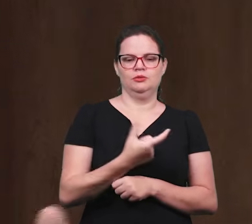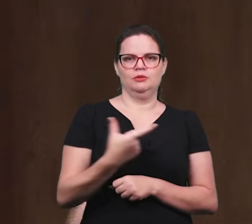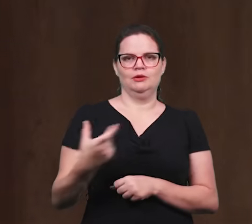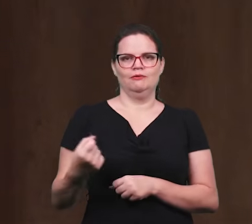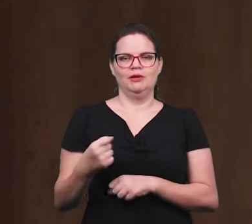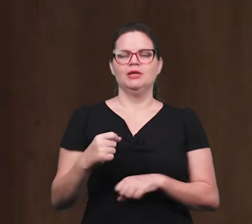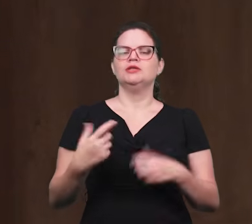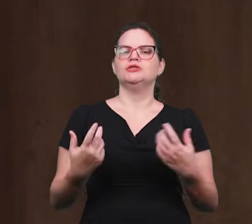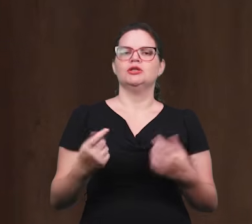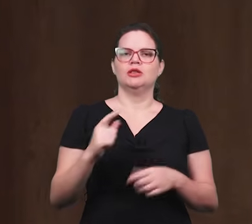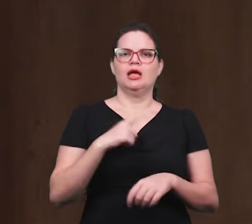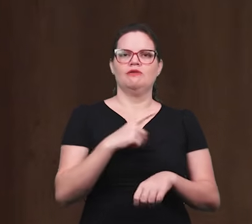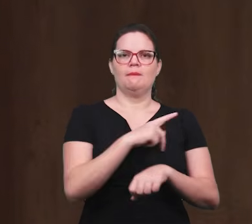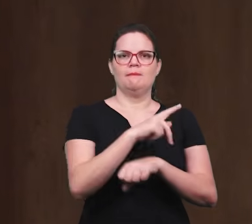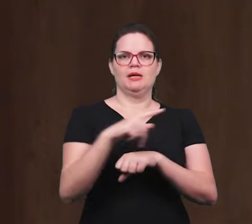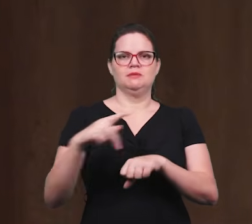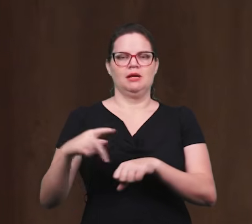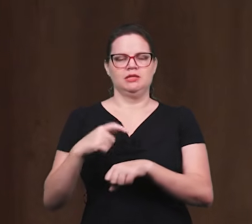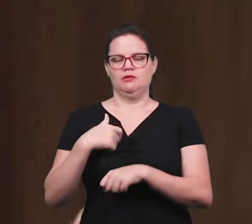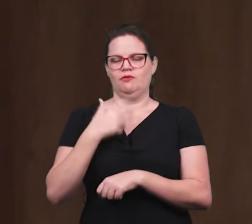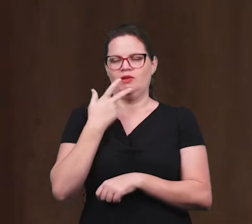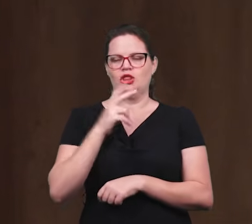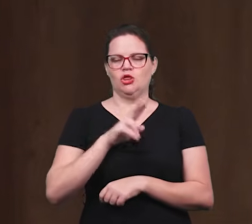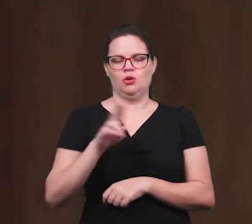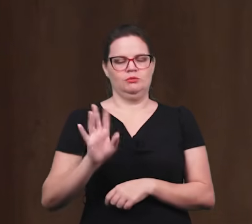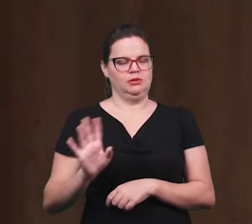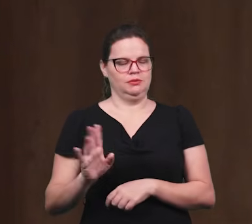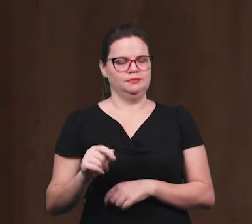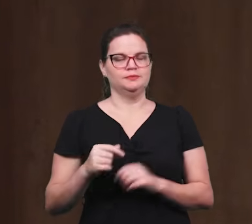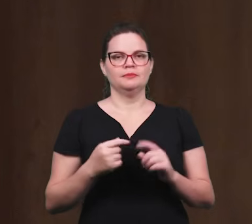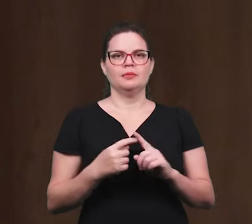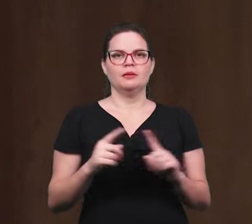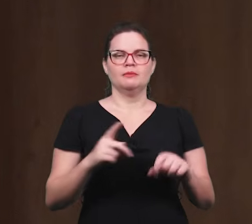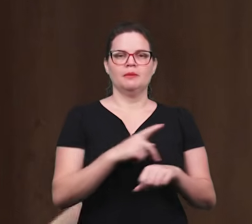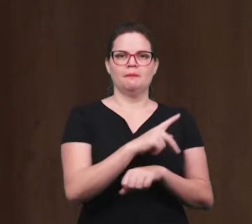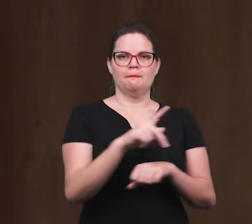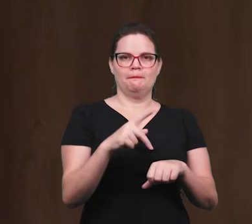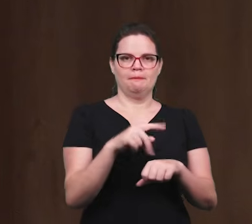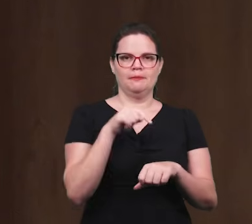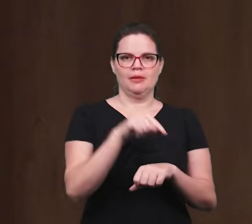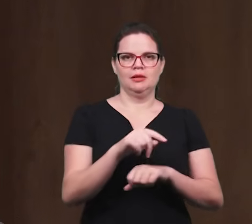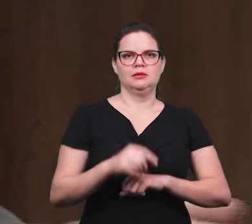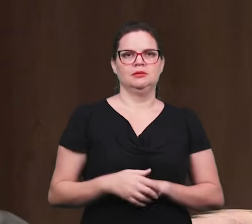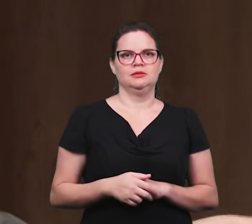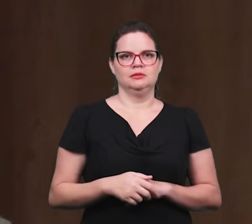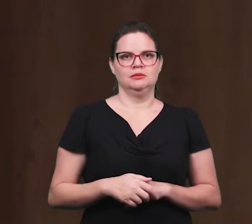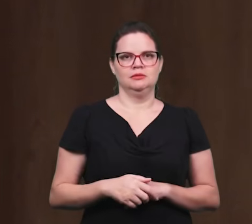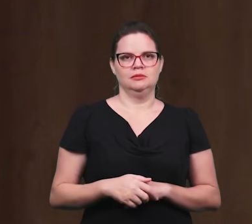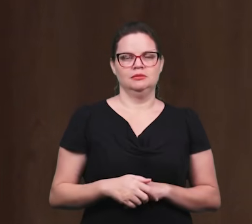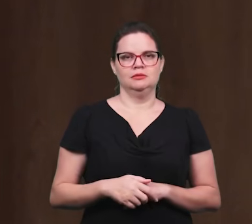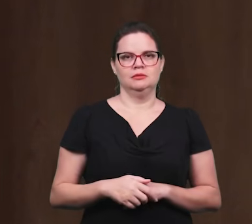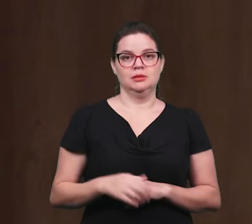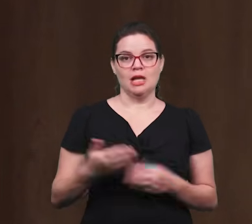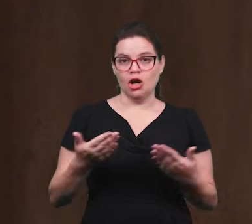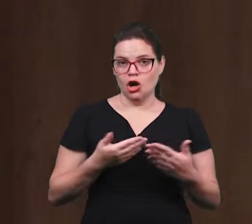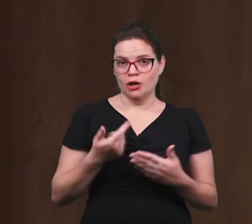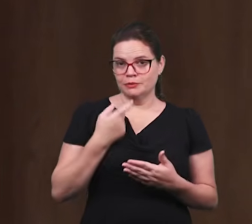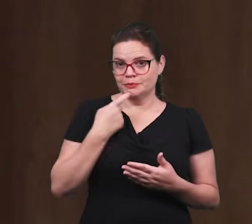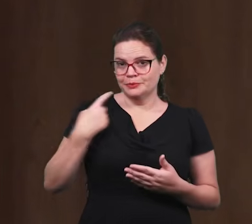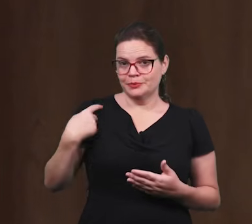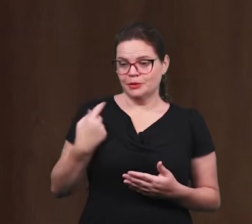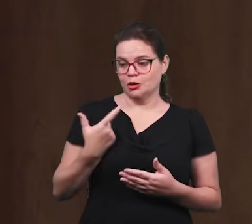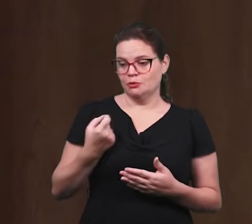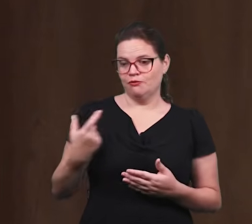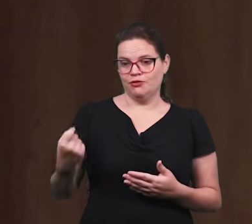ter nenhuma situação aqui desagradável, mas um país ele se confiava muito, isso foi agora, 2020, ele confiava muito na